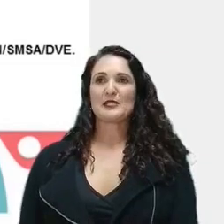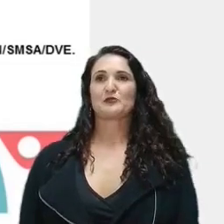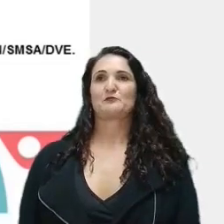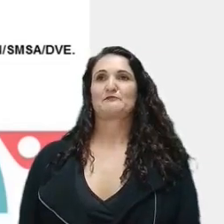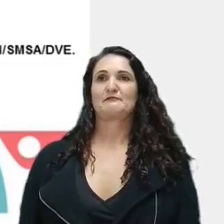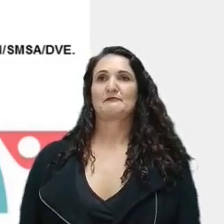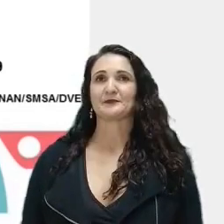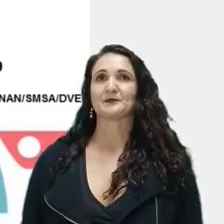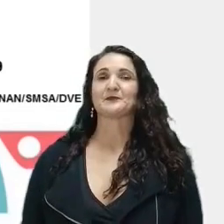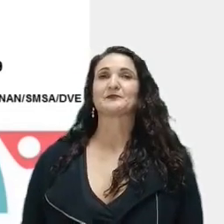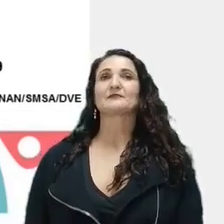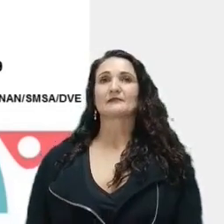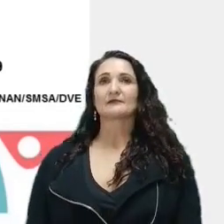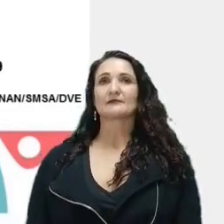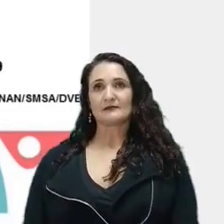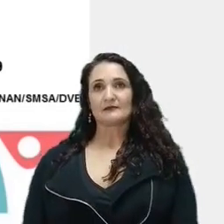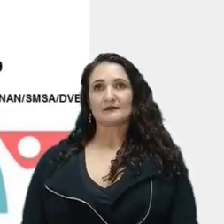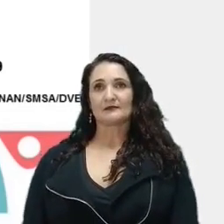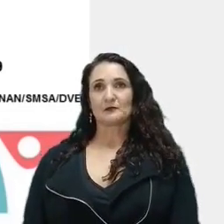76%.